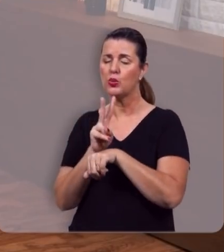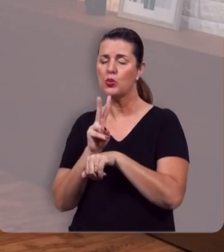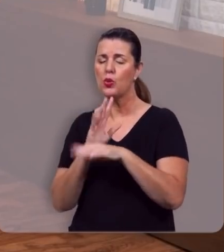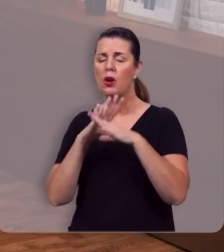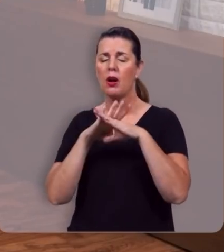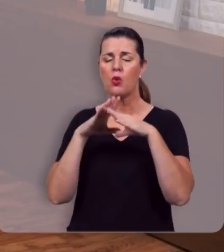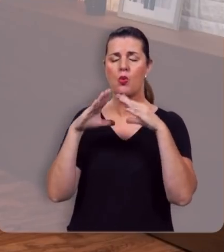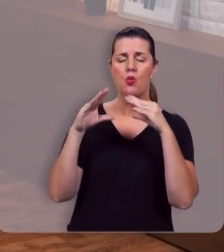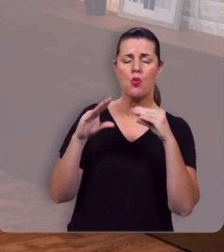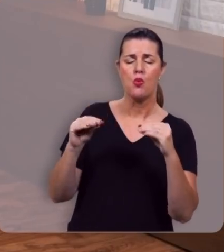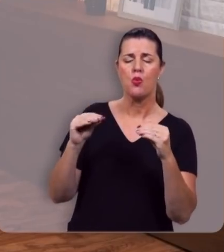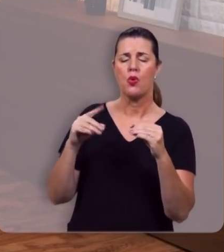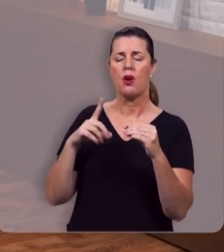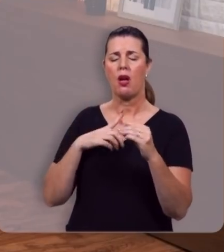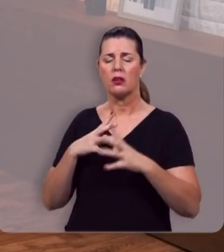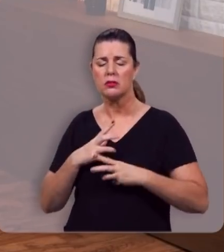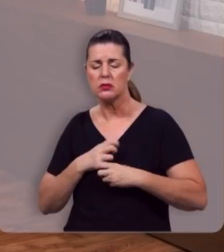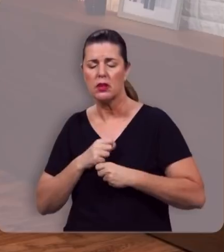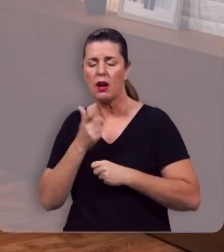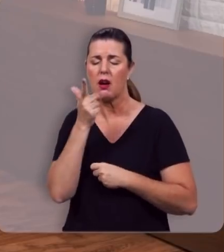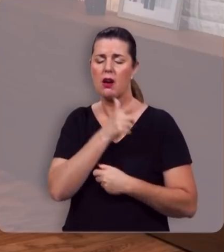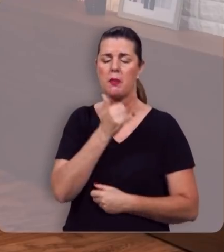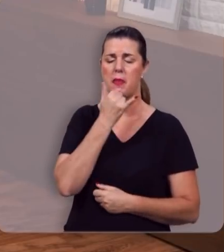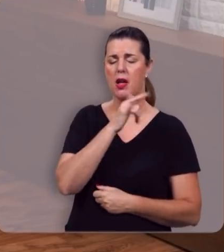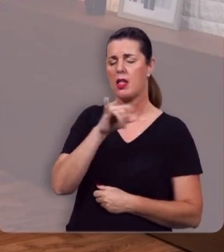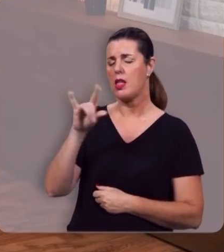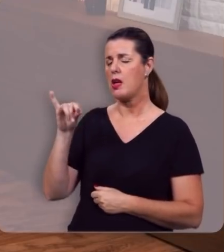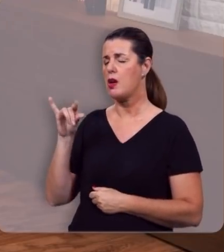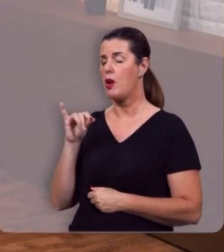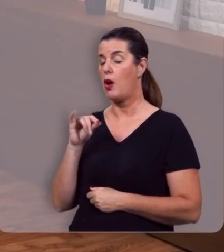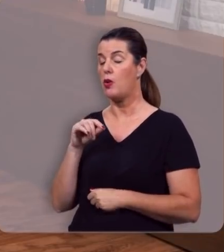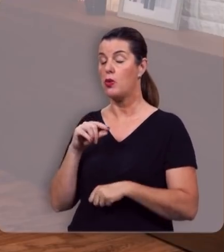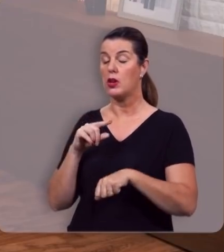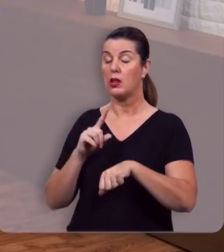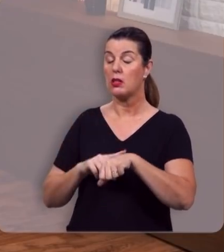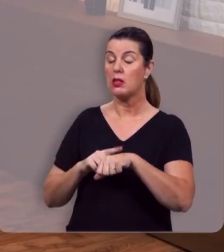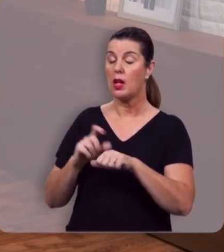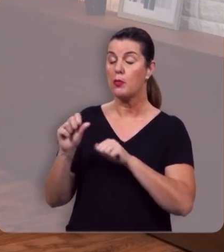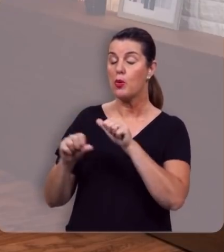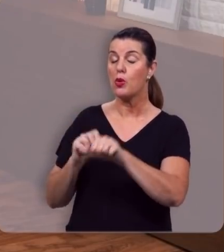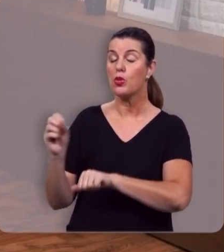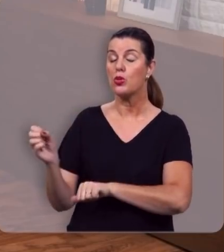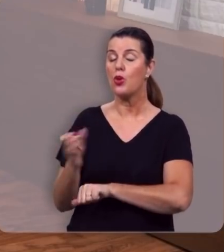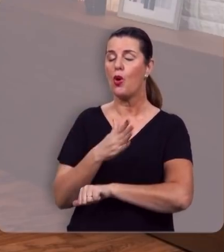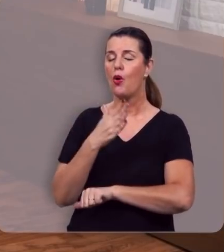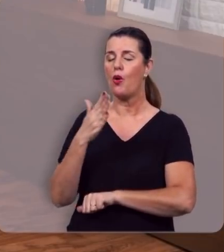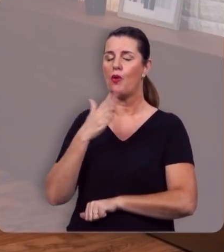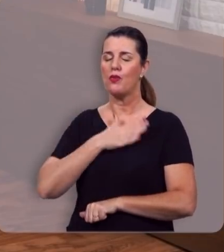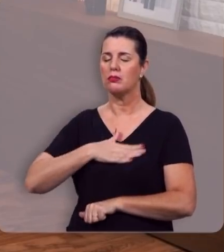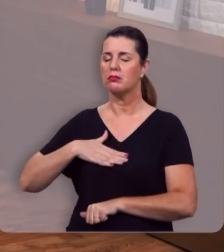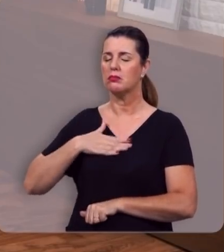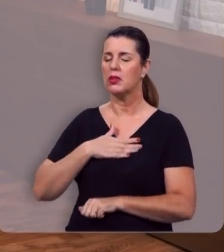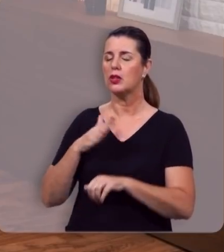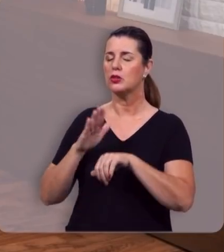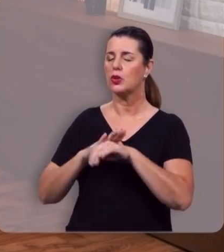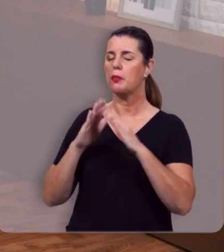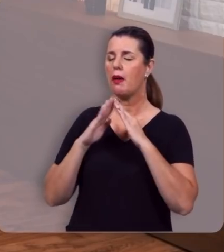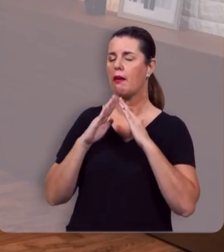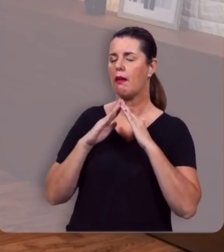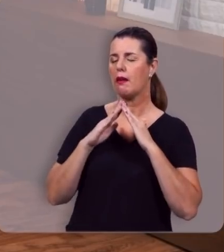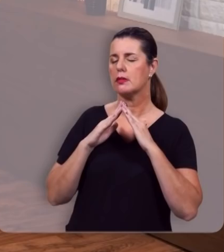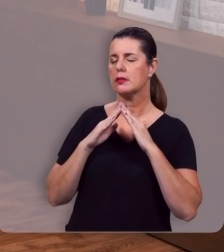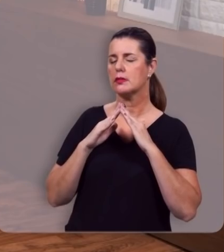curadas, se há mágoas, que elas sejam perdoadas, e que um tempo novo de refrigério e de bonança venha sobre a nossa